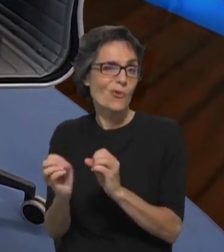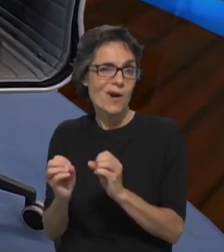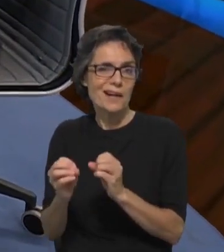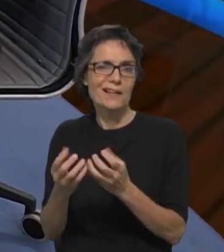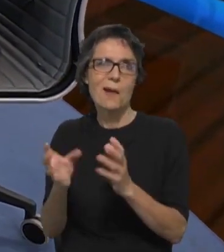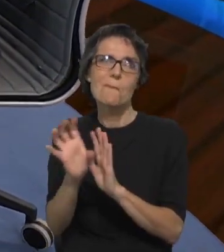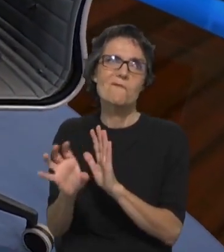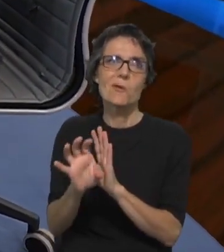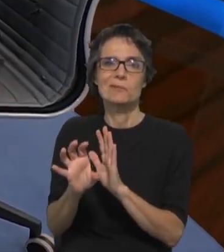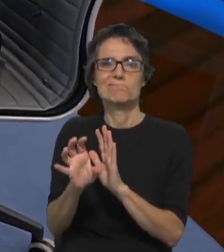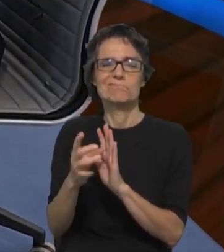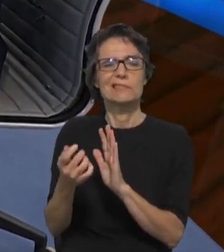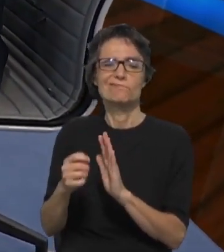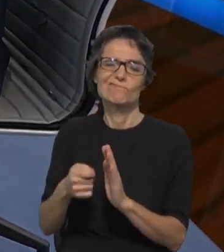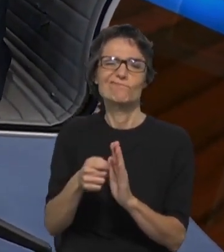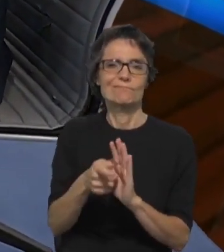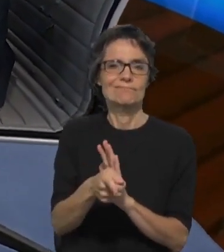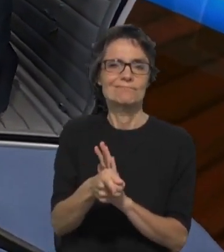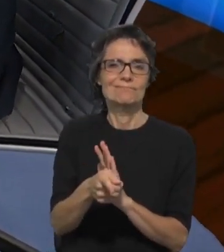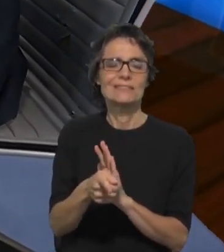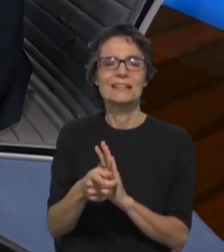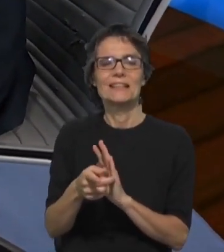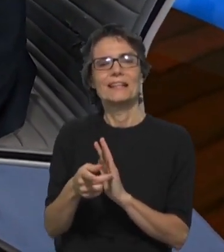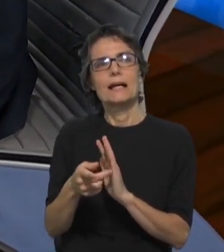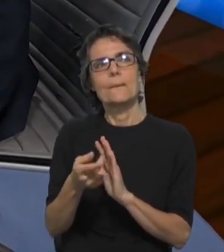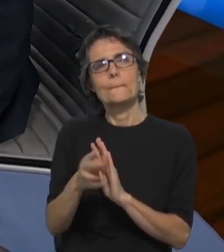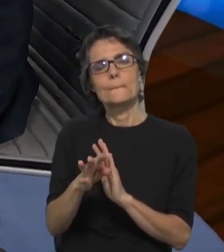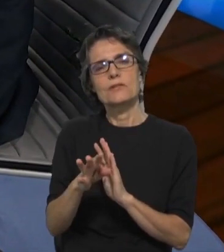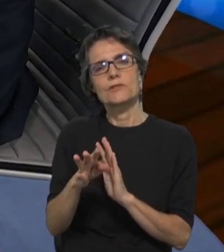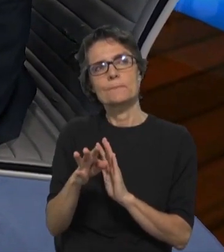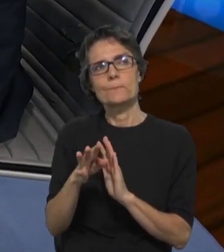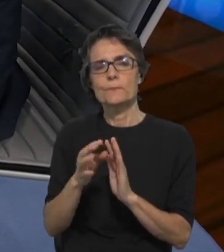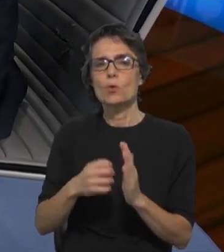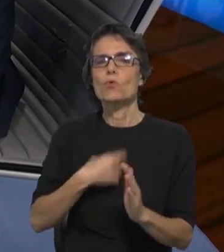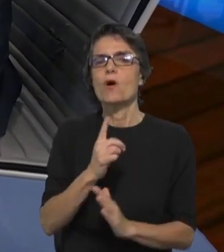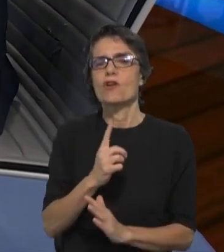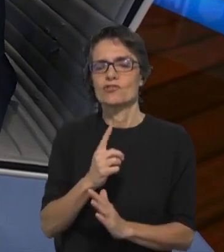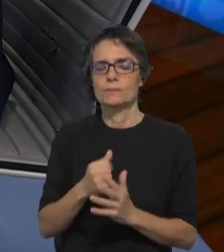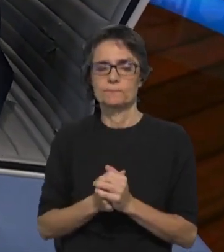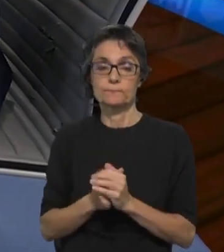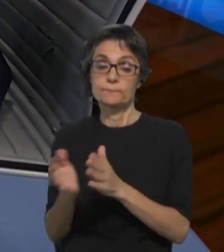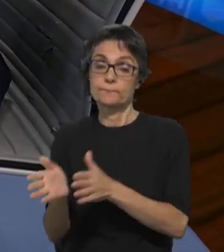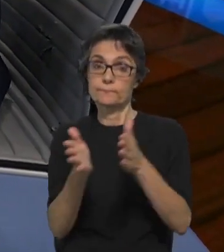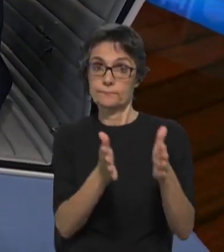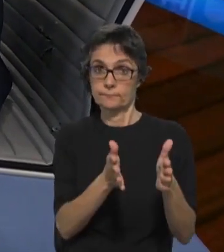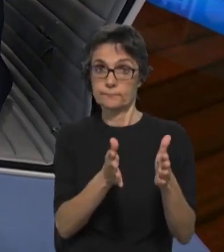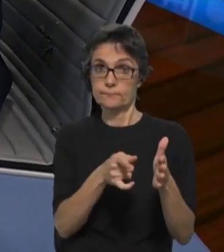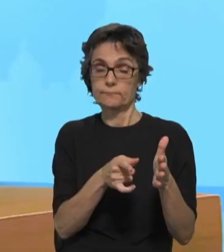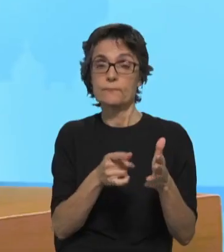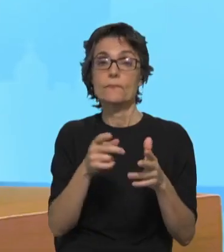que parece provocatória, mas ela tem um substrato interessante. Por um lado, ela liga-se a uma